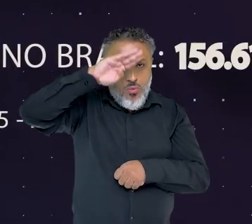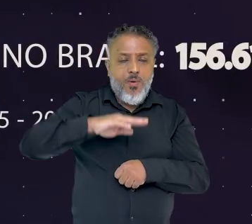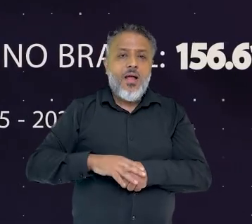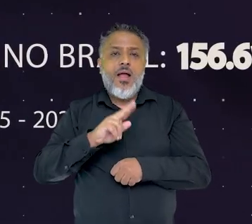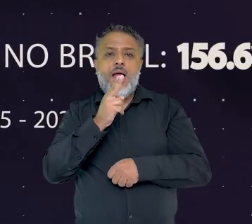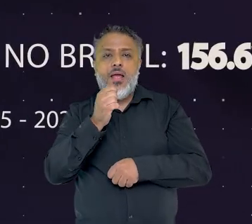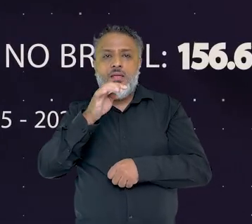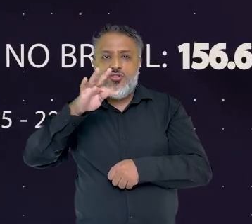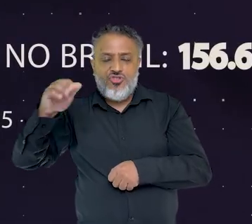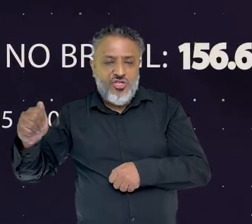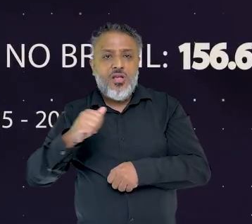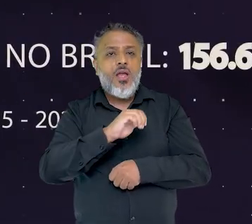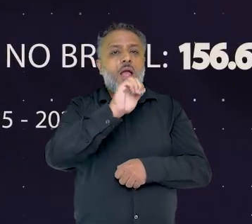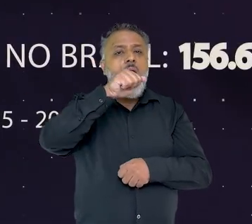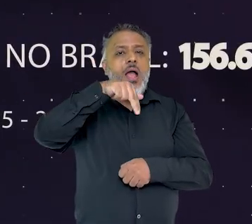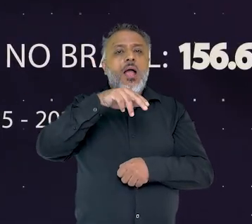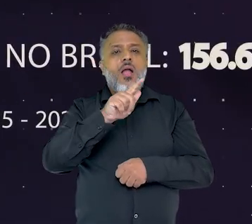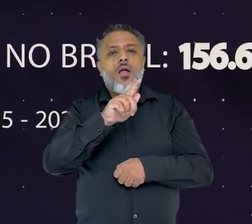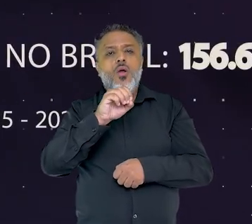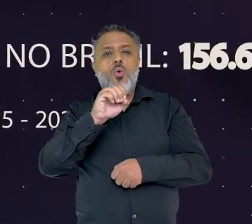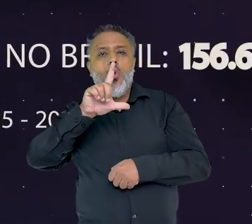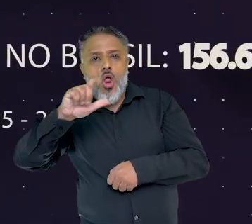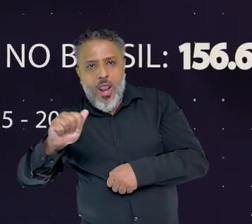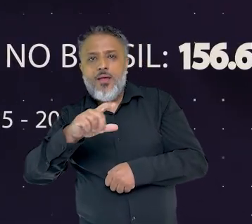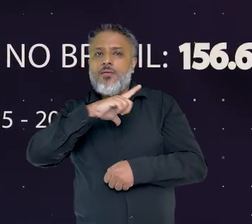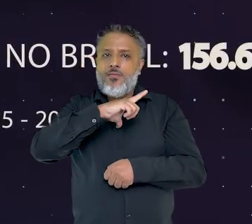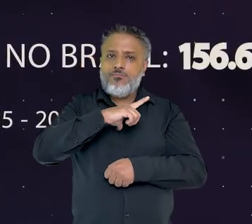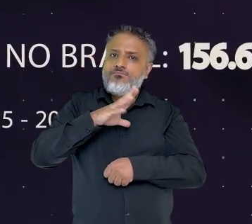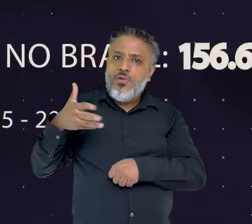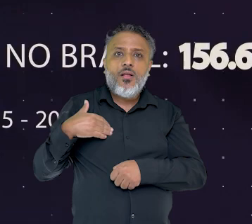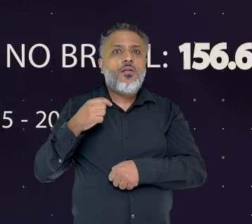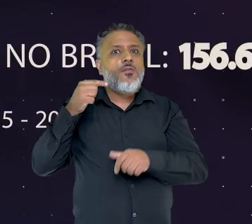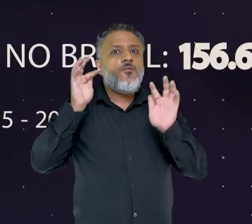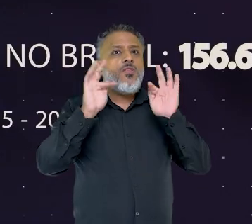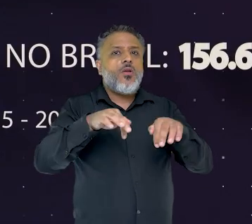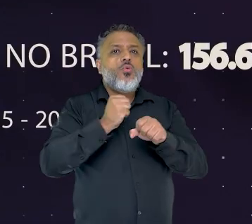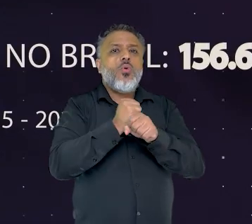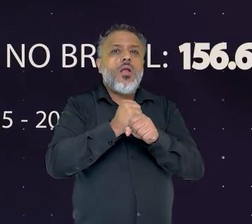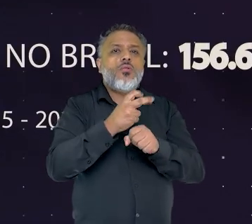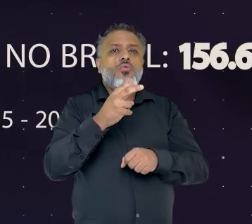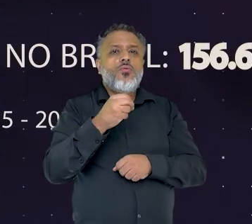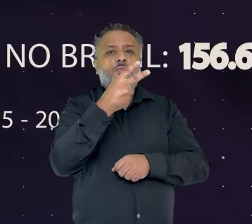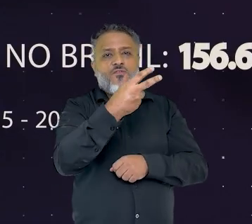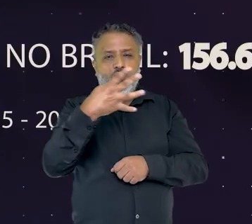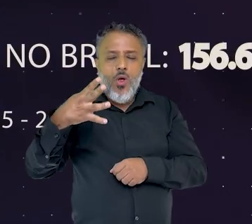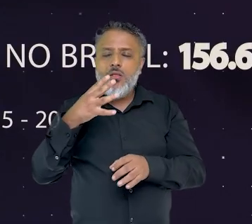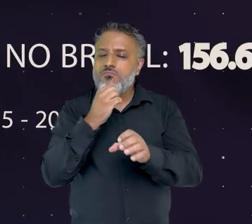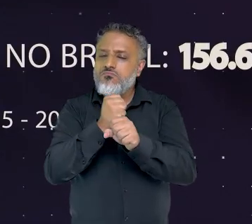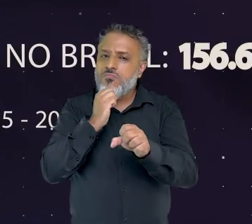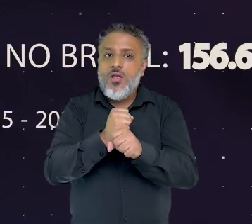de Angola. Ainda segundo a Acnur, ao final de 2024, o país contabilizava